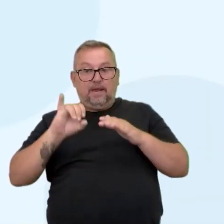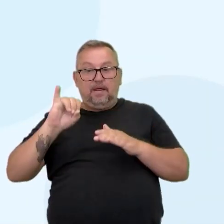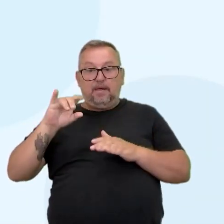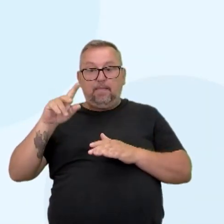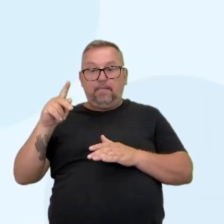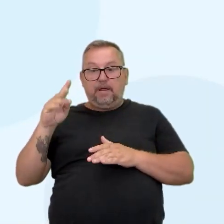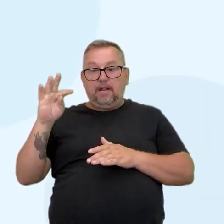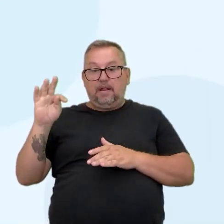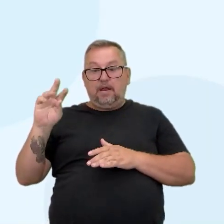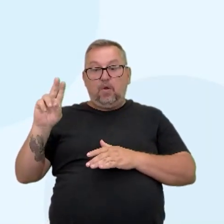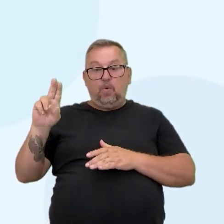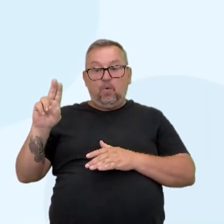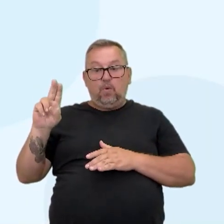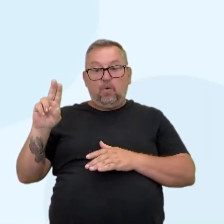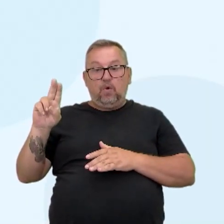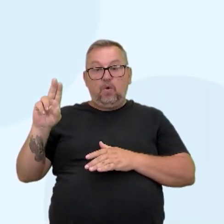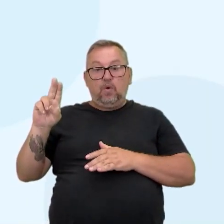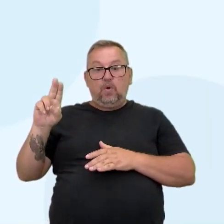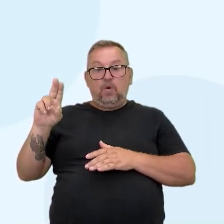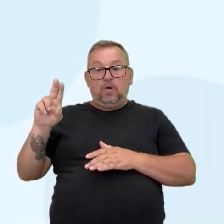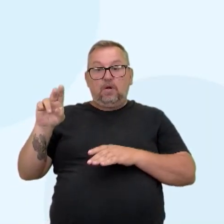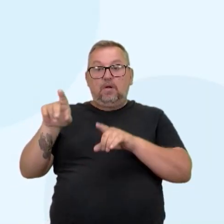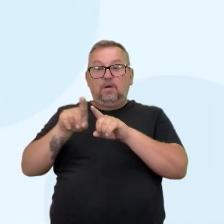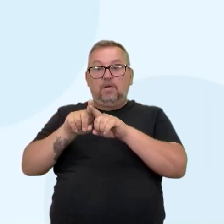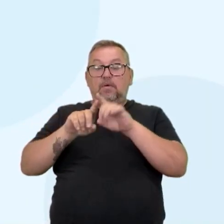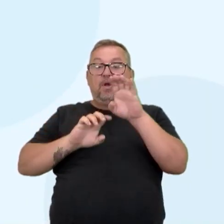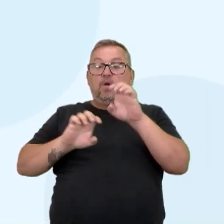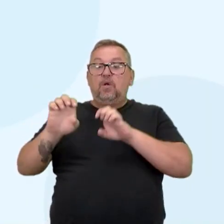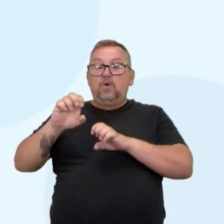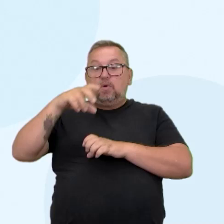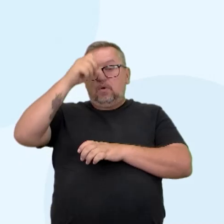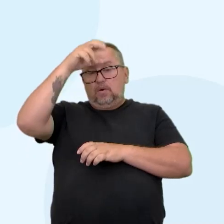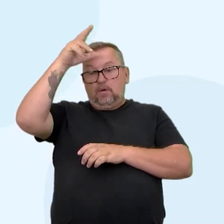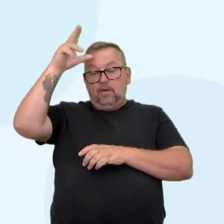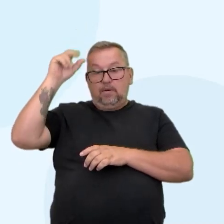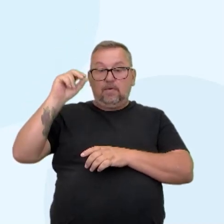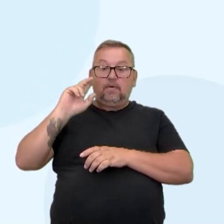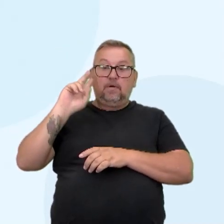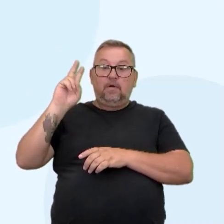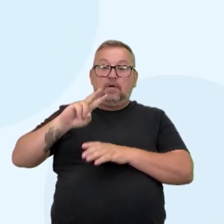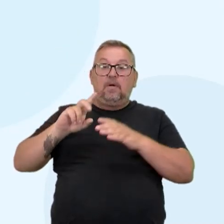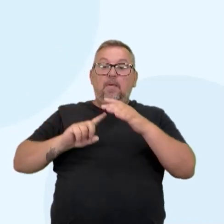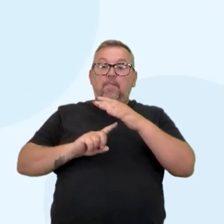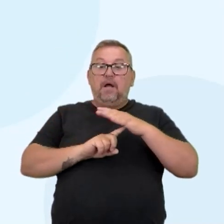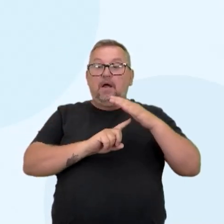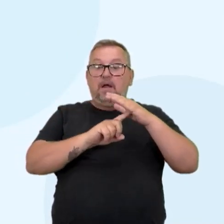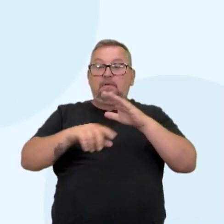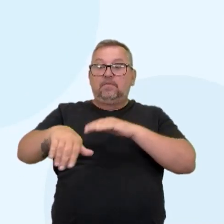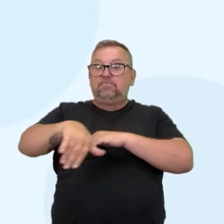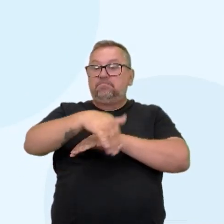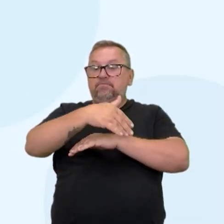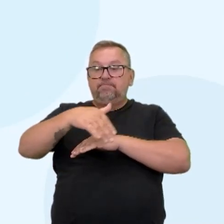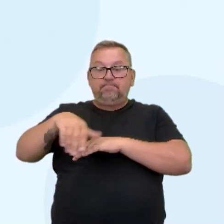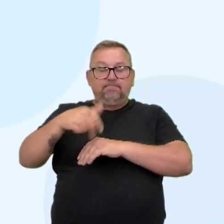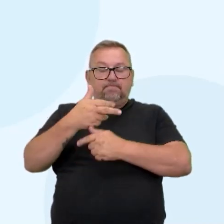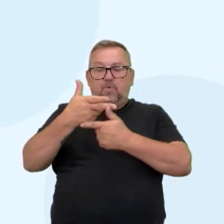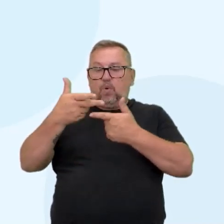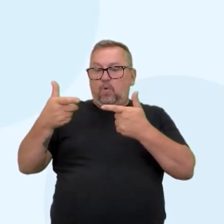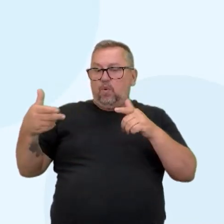IPTU, né, da infraestrutura pública, foi o que a Fabi falou, as ruas, as praças,